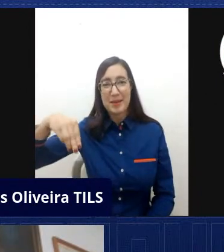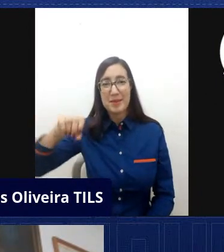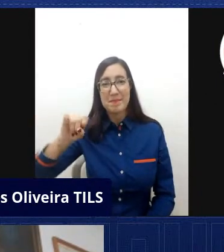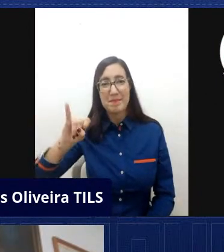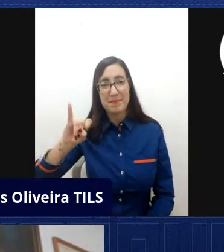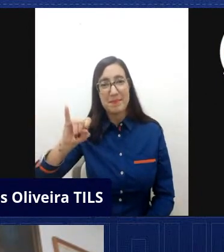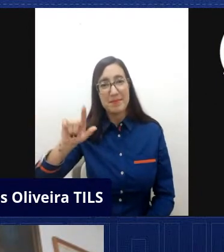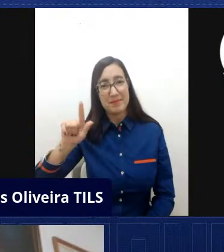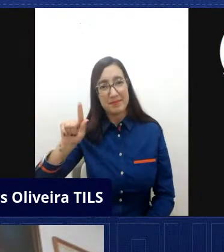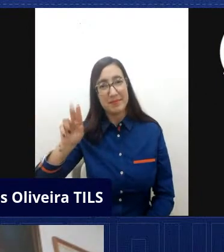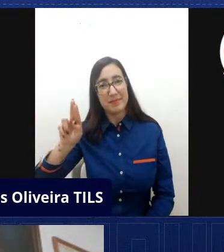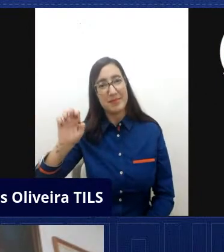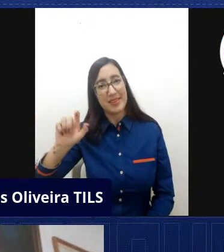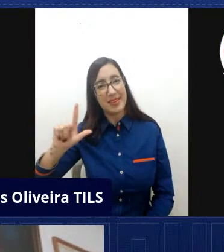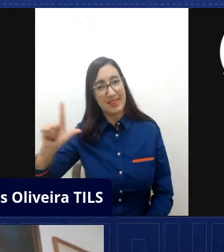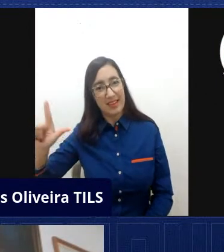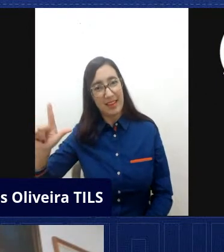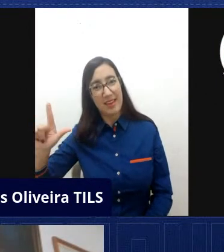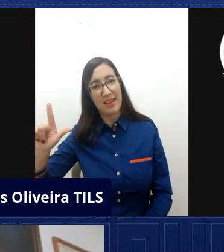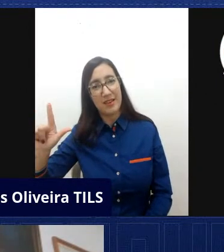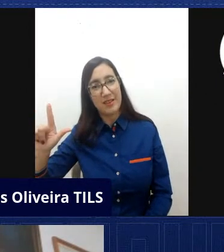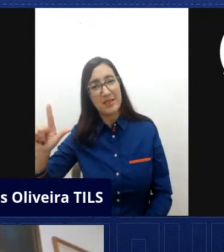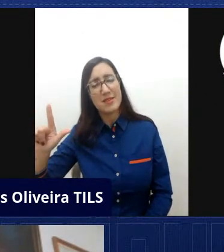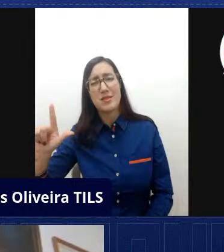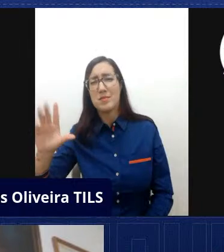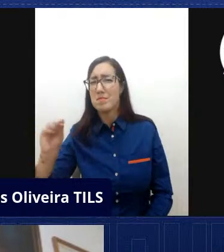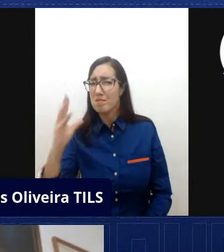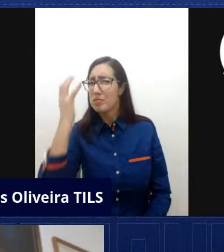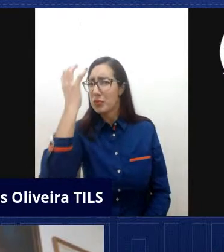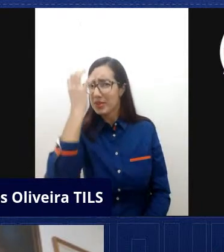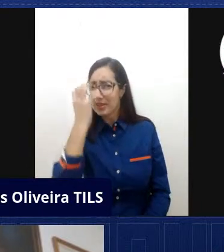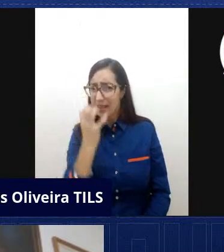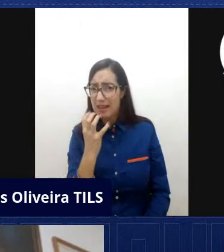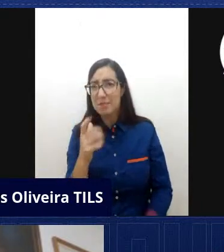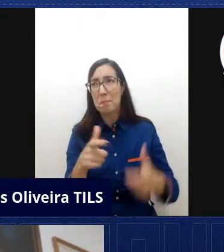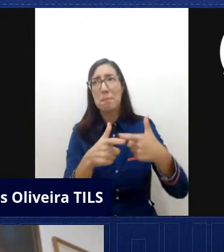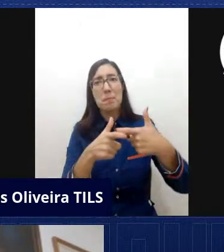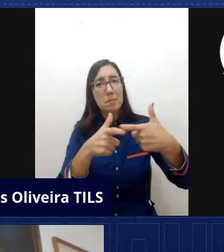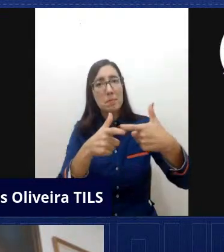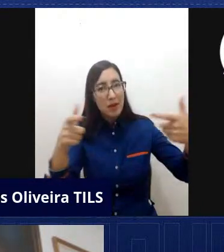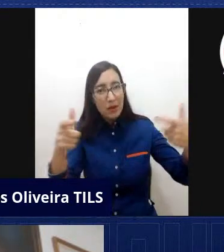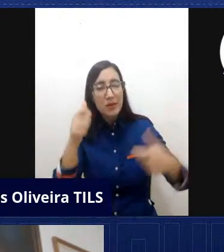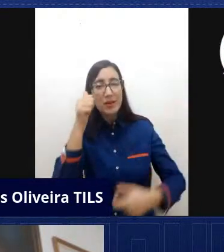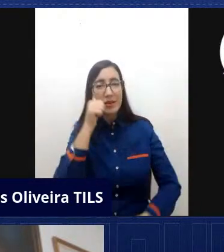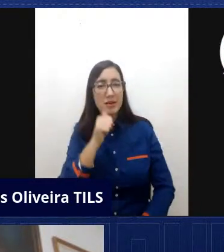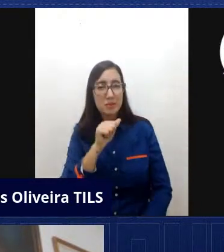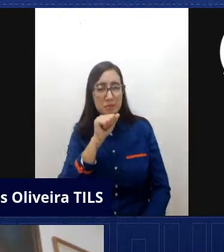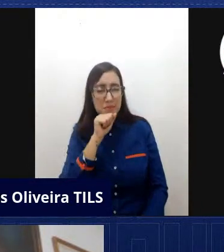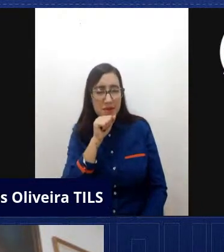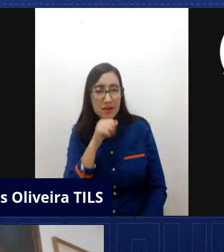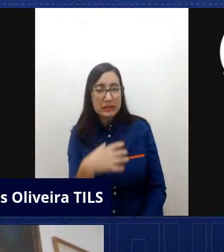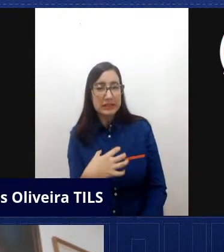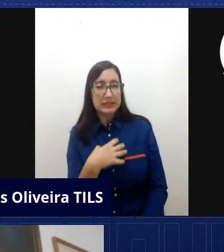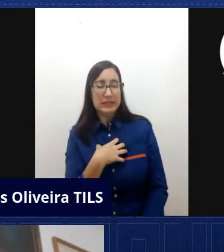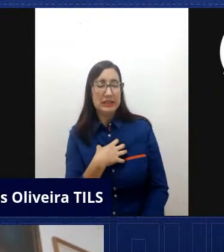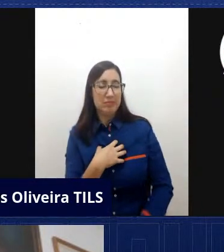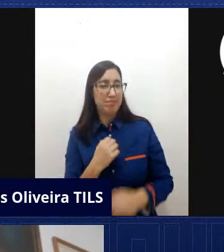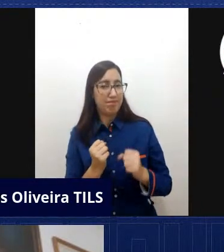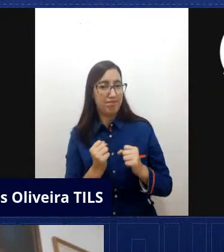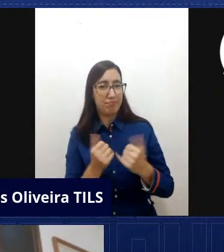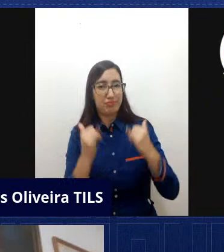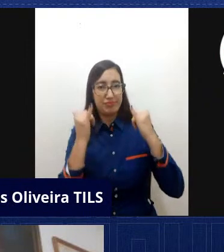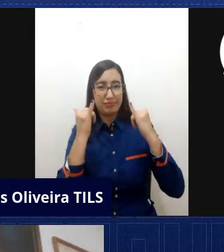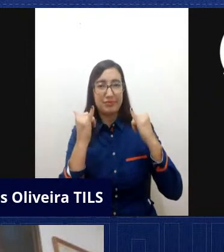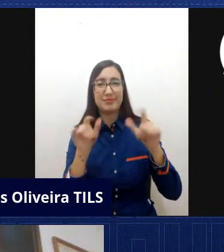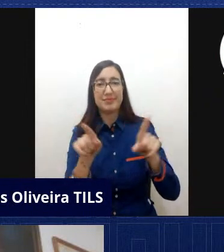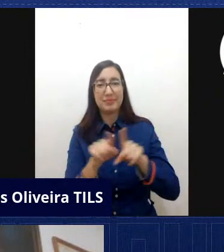todo mundo, né? As mulheres mães sentem isso, as filhas de empregada doméstica, eu sou filha de empregada doméstica, você também sente na pele, porque aquela criança poderia